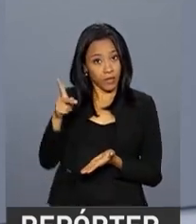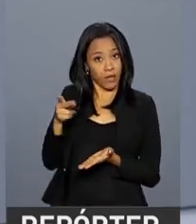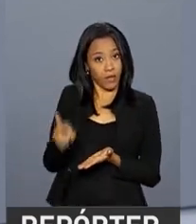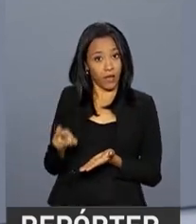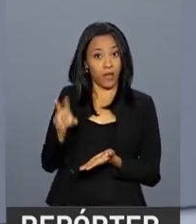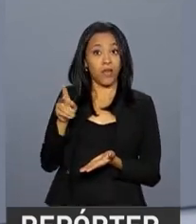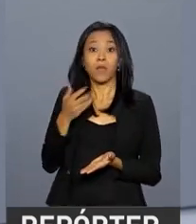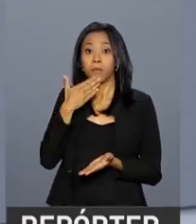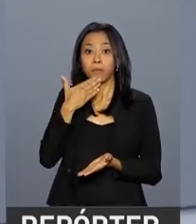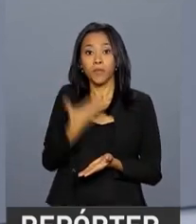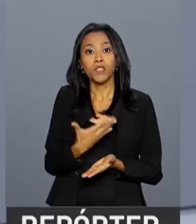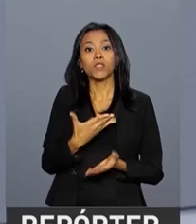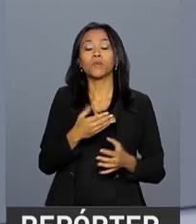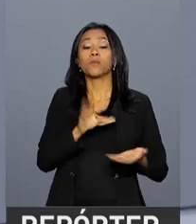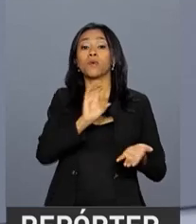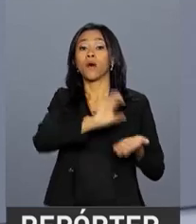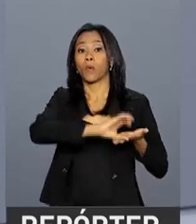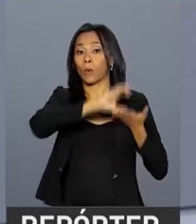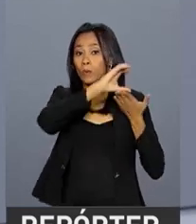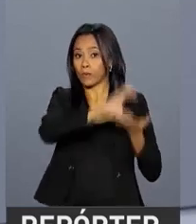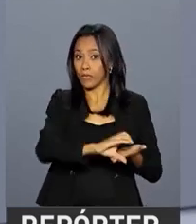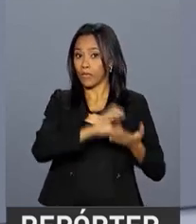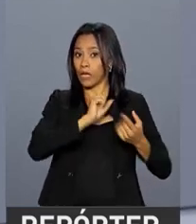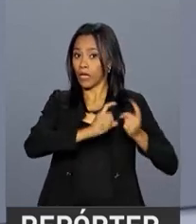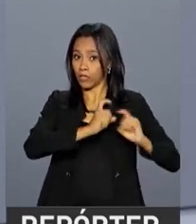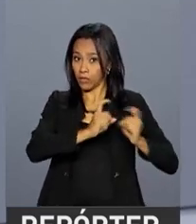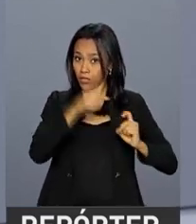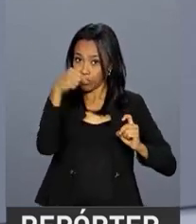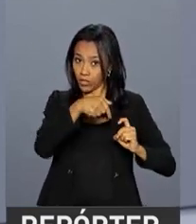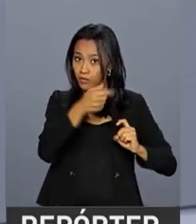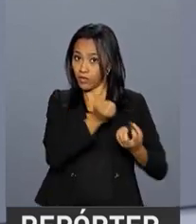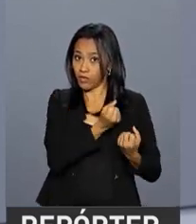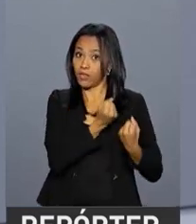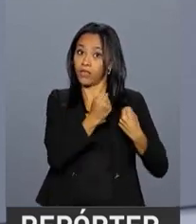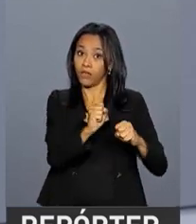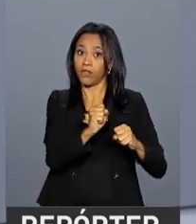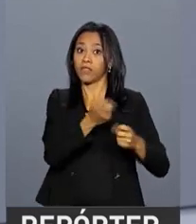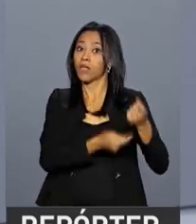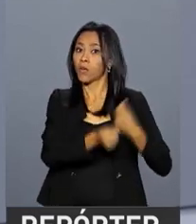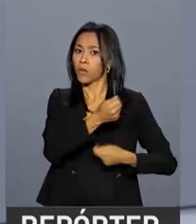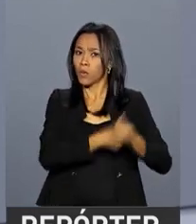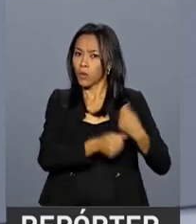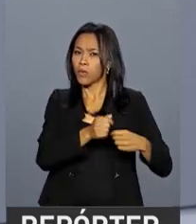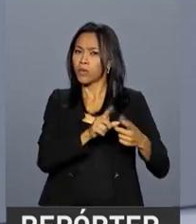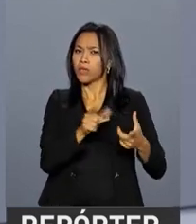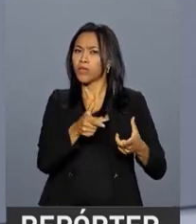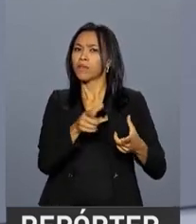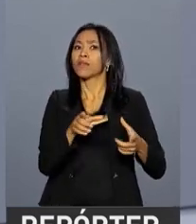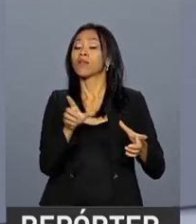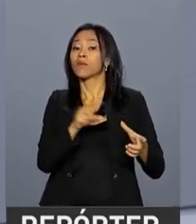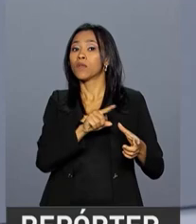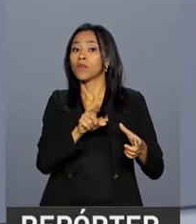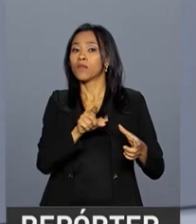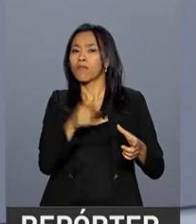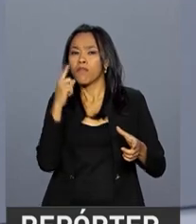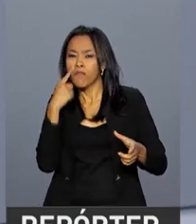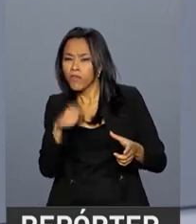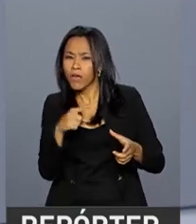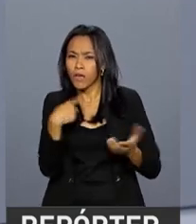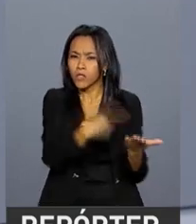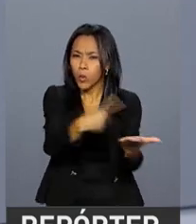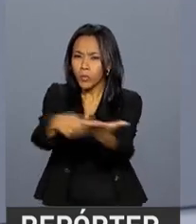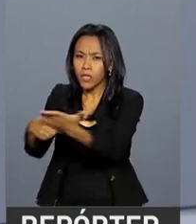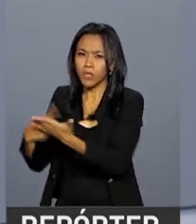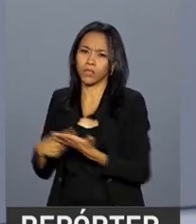pediu ao conselho administrativo de defesa econômica que apure a existência de cartel no setor de combustível